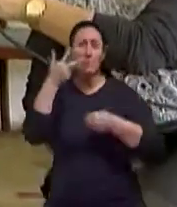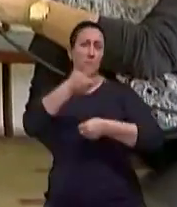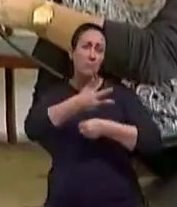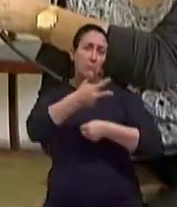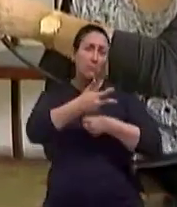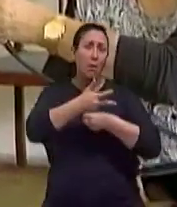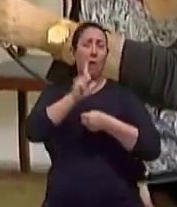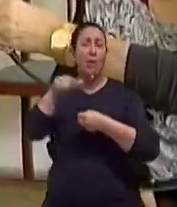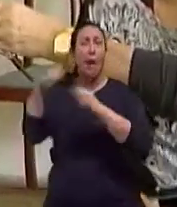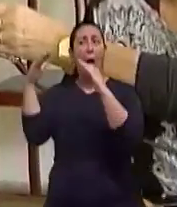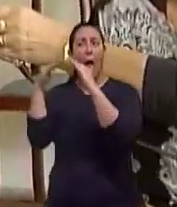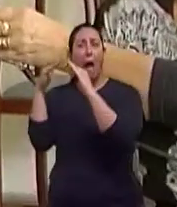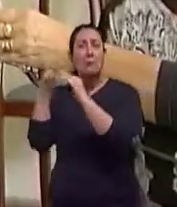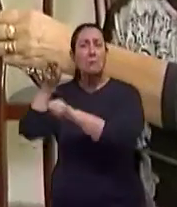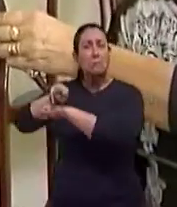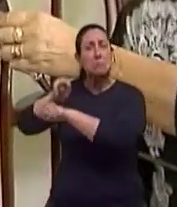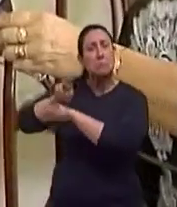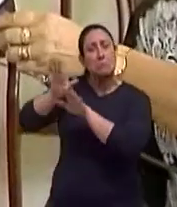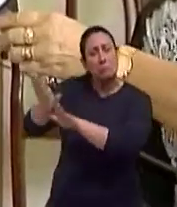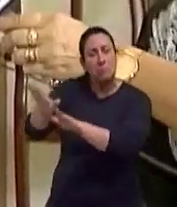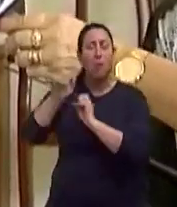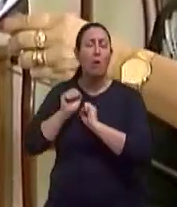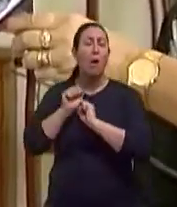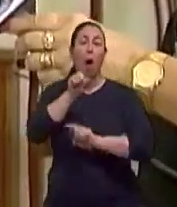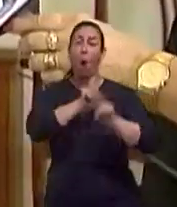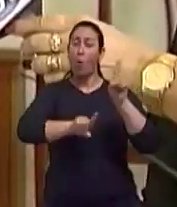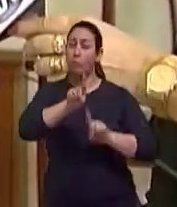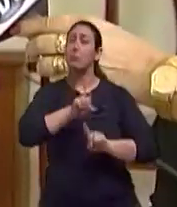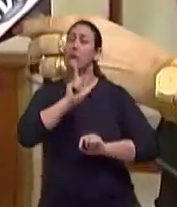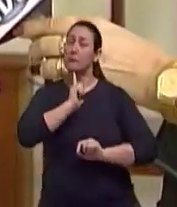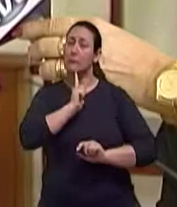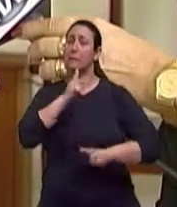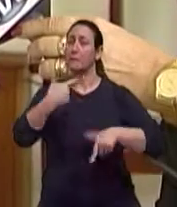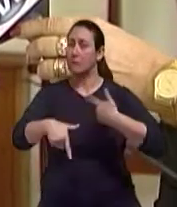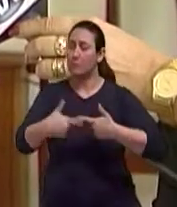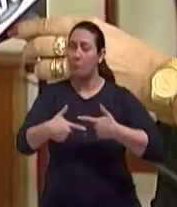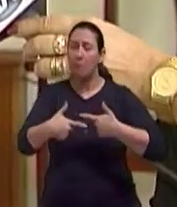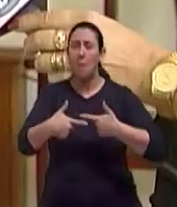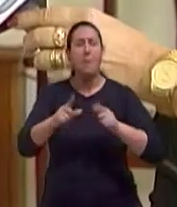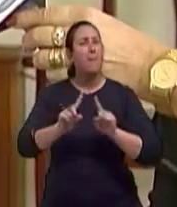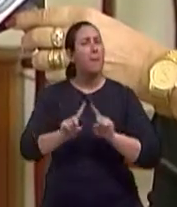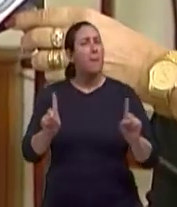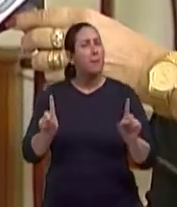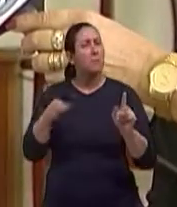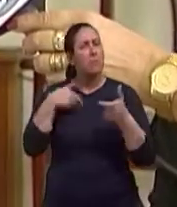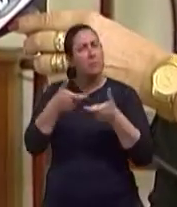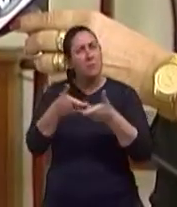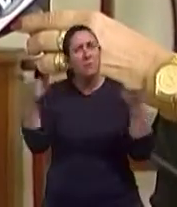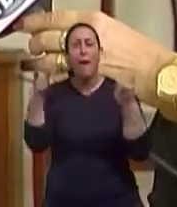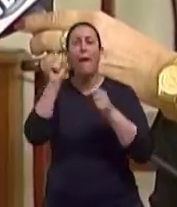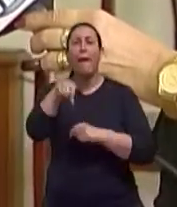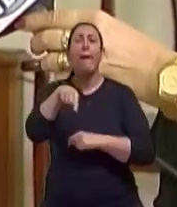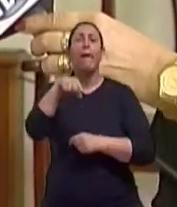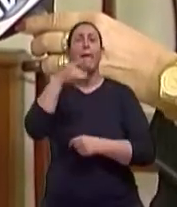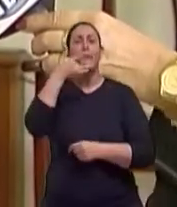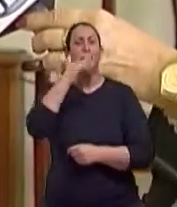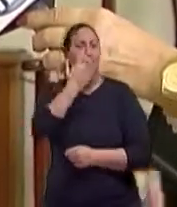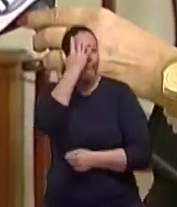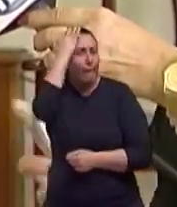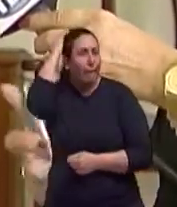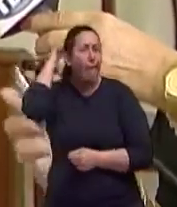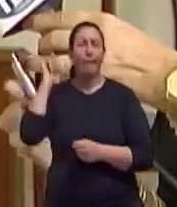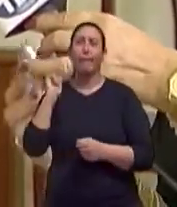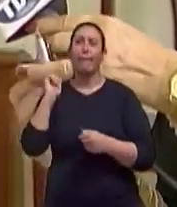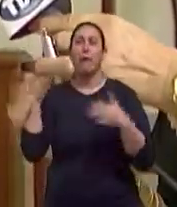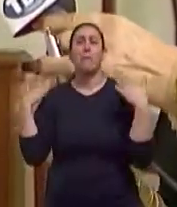família ou tão pela rua alguns trabalham até hoje mas assim Normalmente eles estão de cabecinha Branca assim passeando